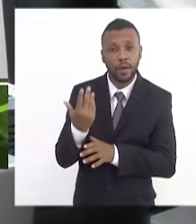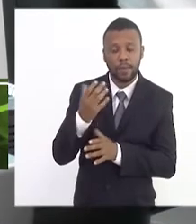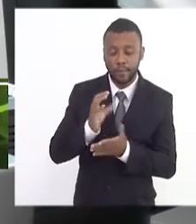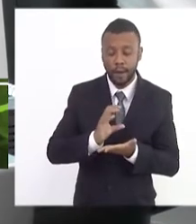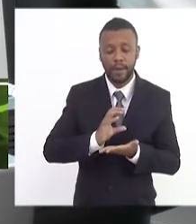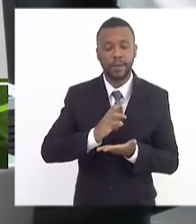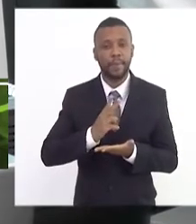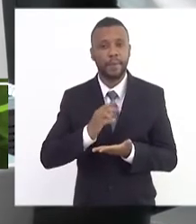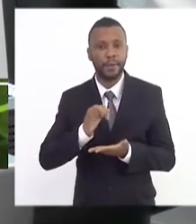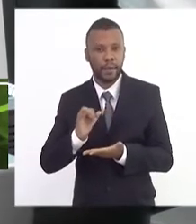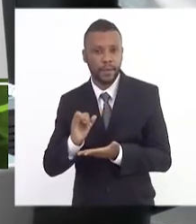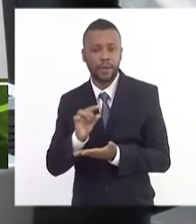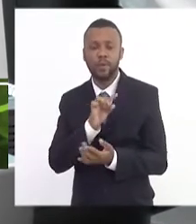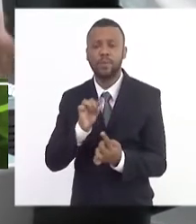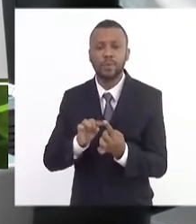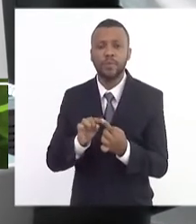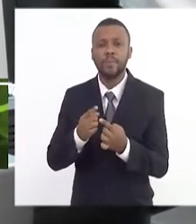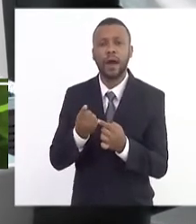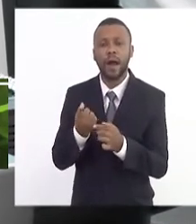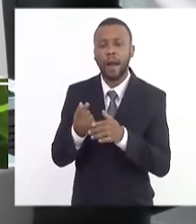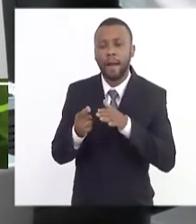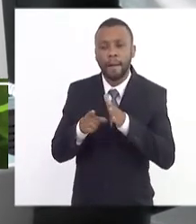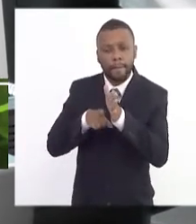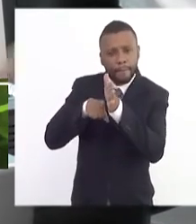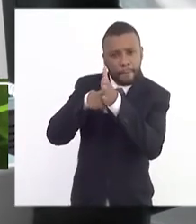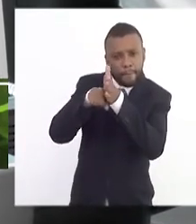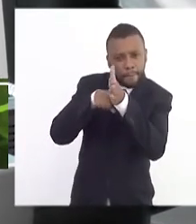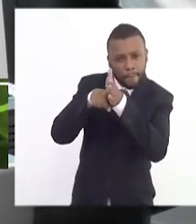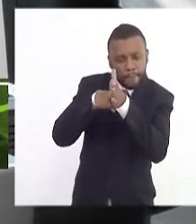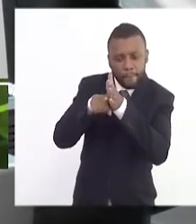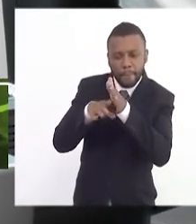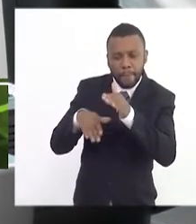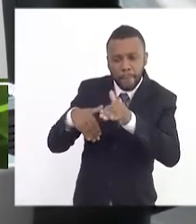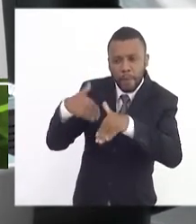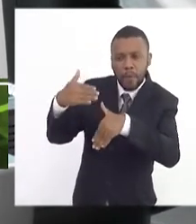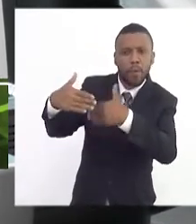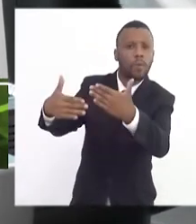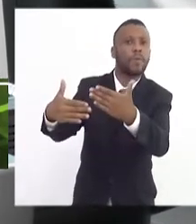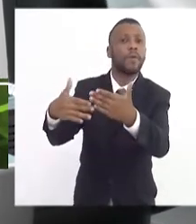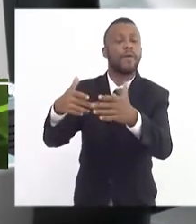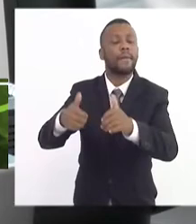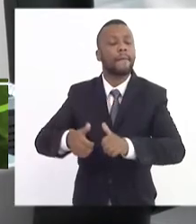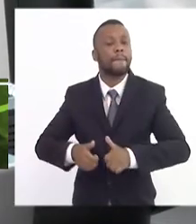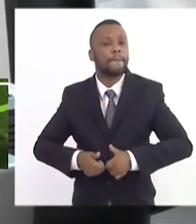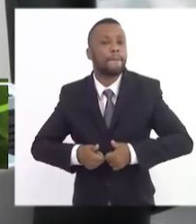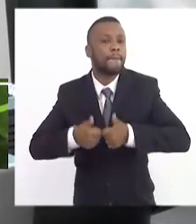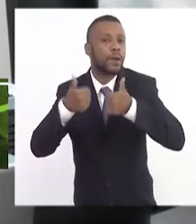para avançar e melhorar a arrecadação das participações especiais.